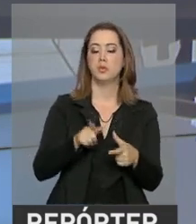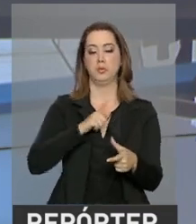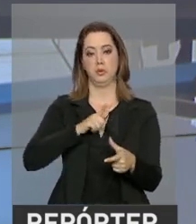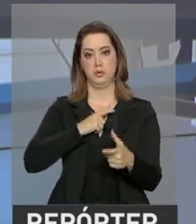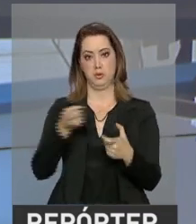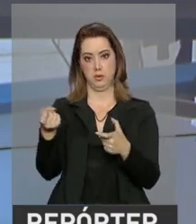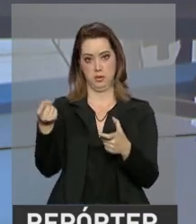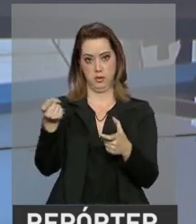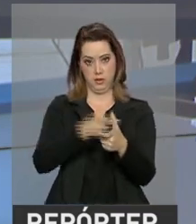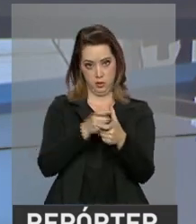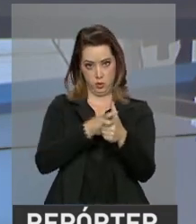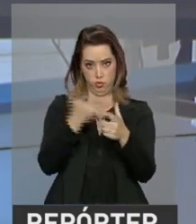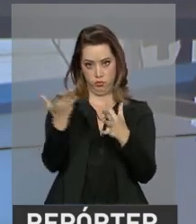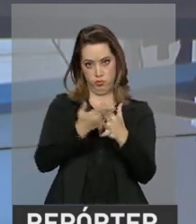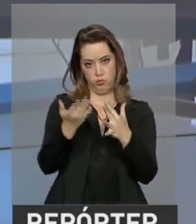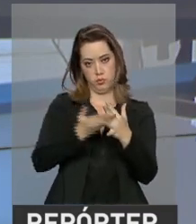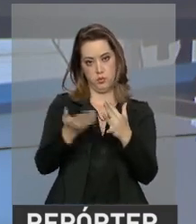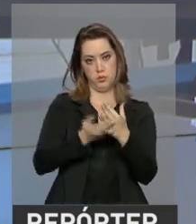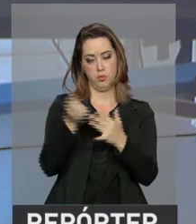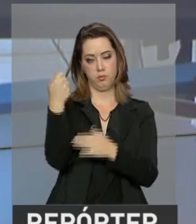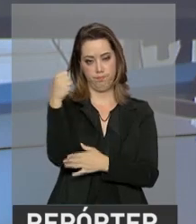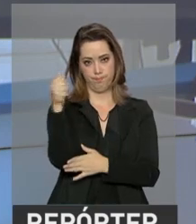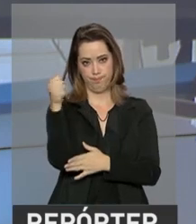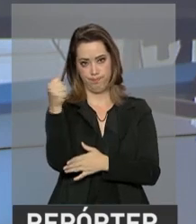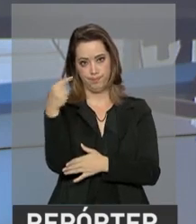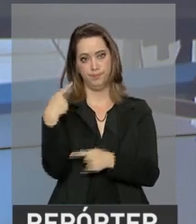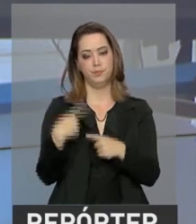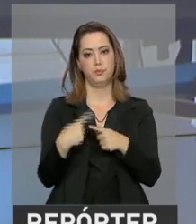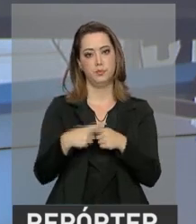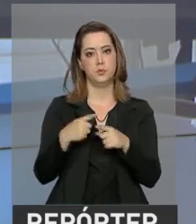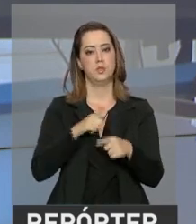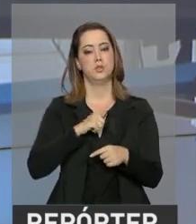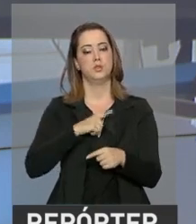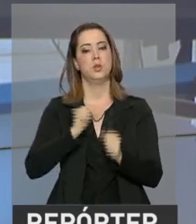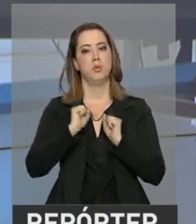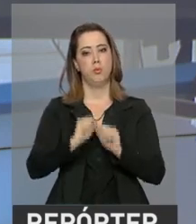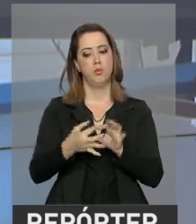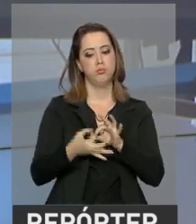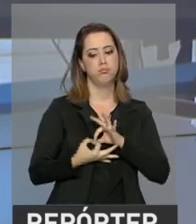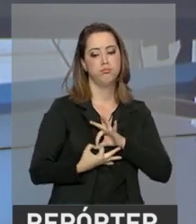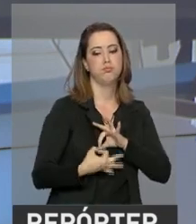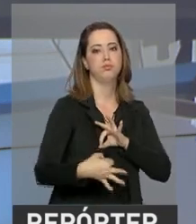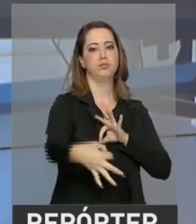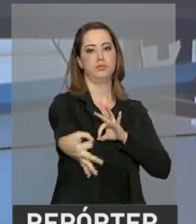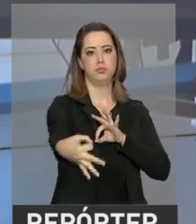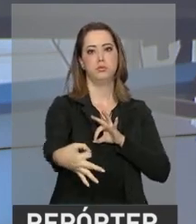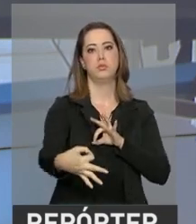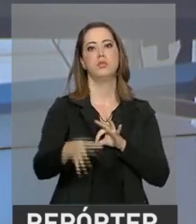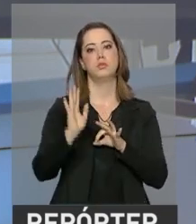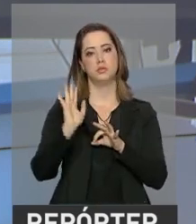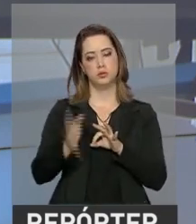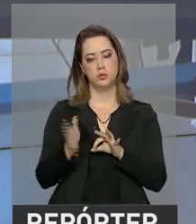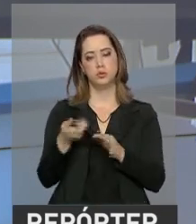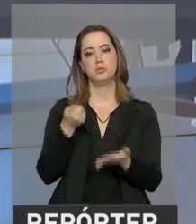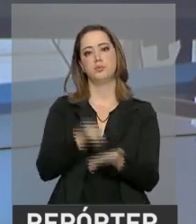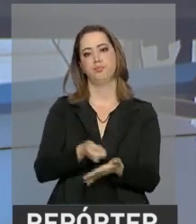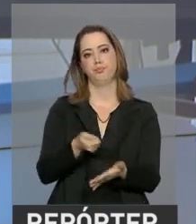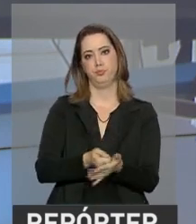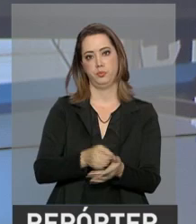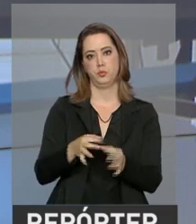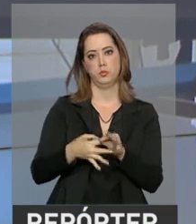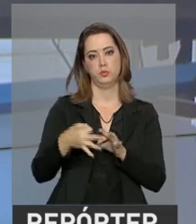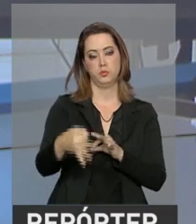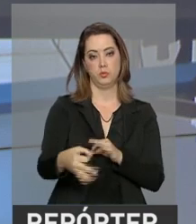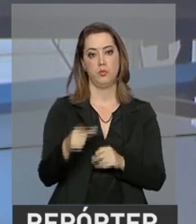renegociada o Conselho monetário Nacional autorizou a prorrogação de parcelas vencidas ou que vão vencer este ano a medida se aplica